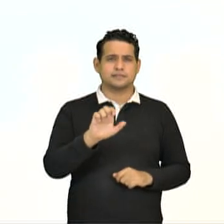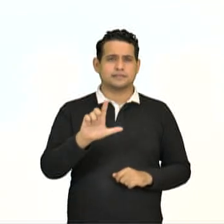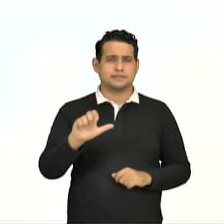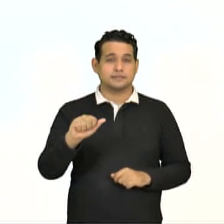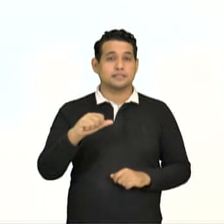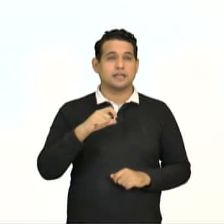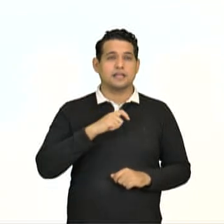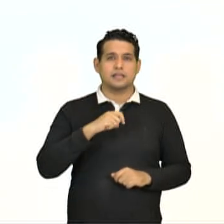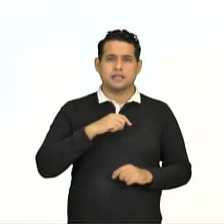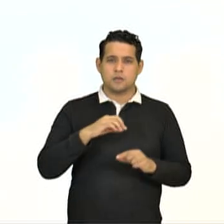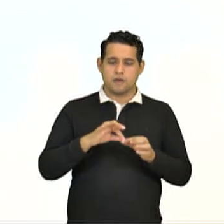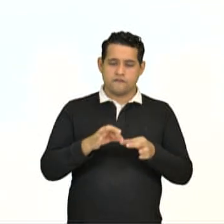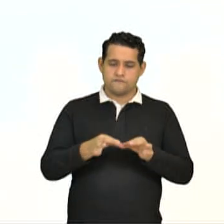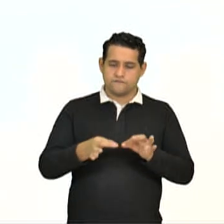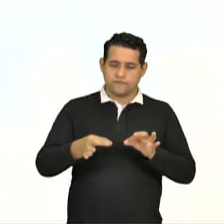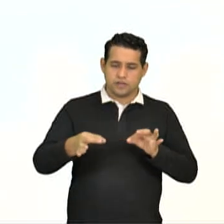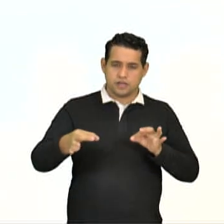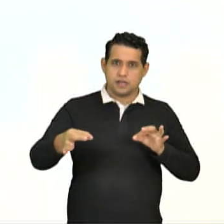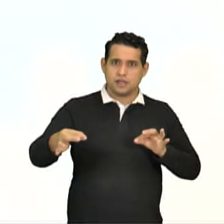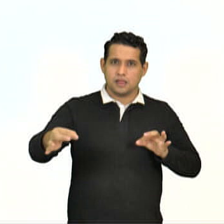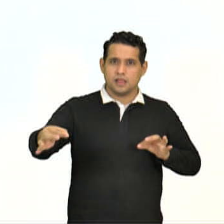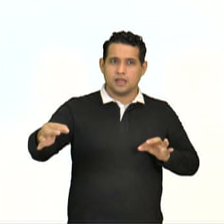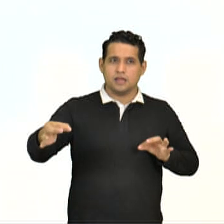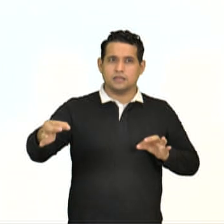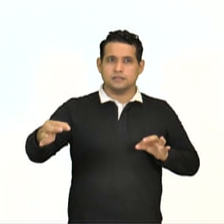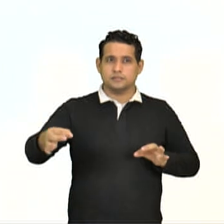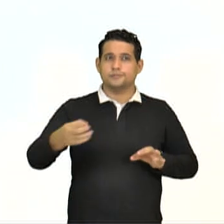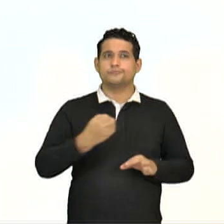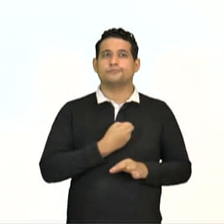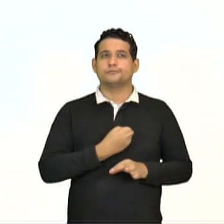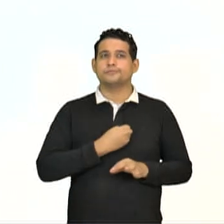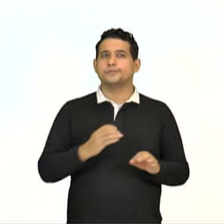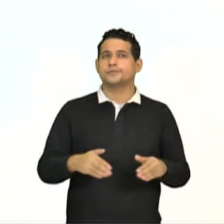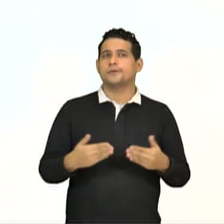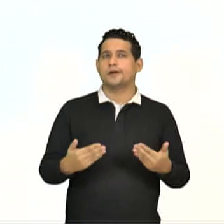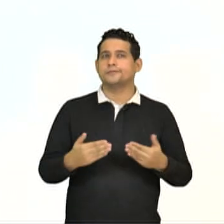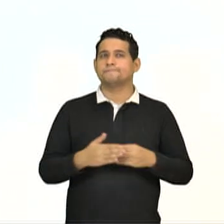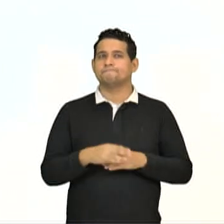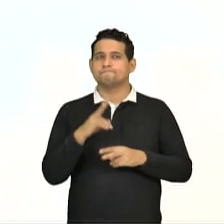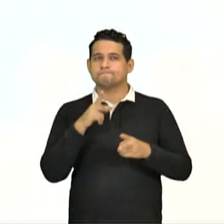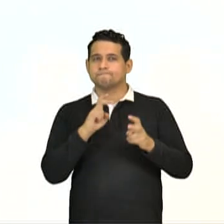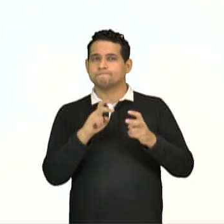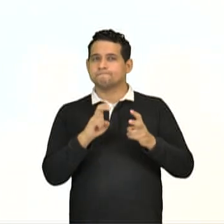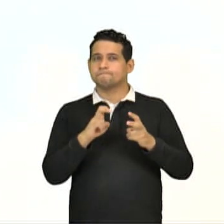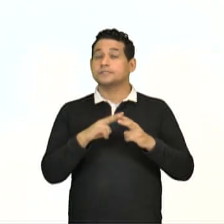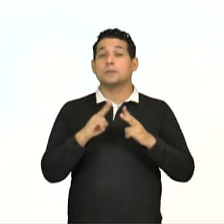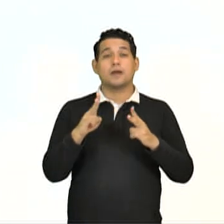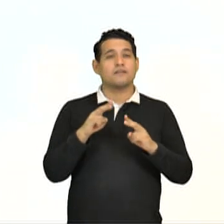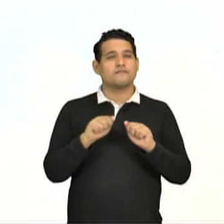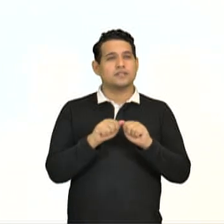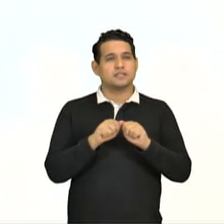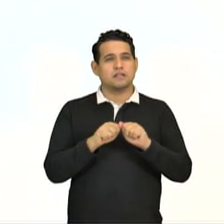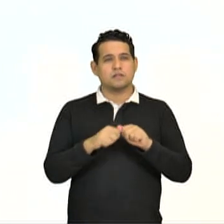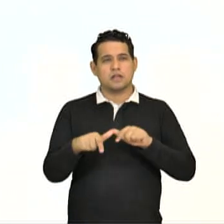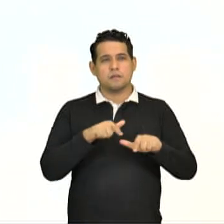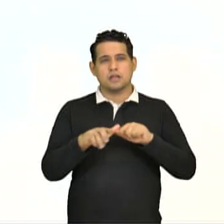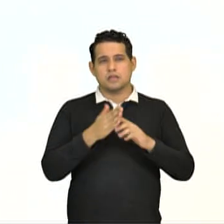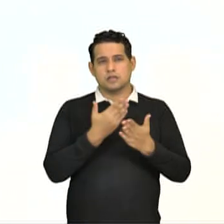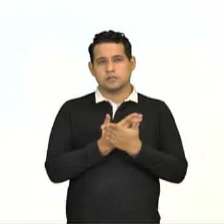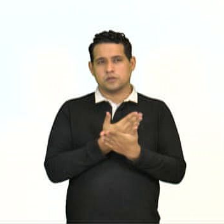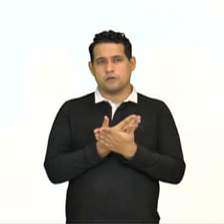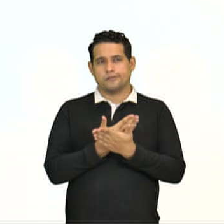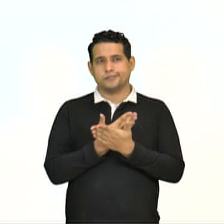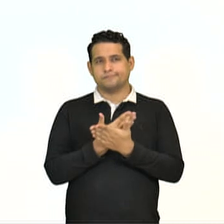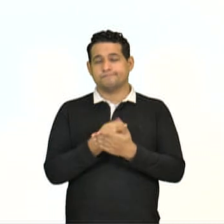2/5 de metro de comprimento. Para um trabalho escolar, ela precisará